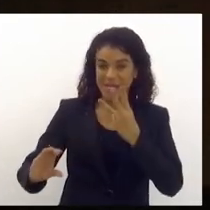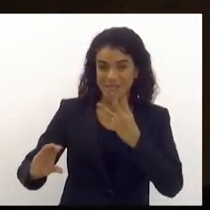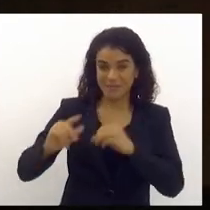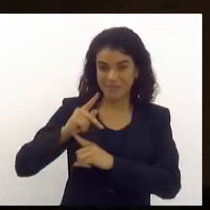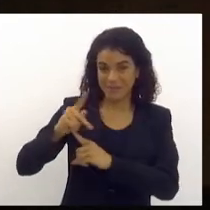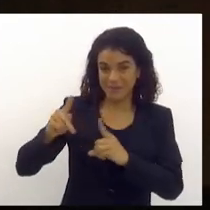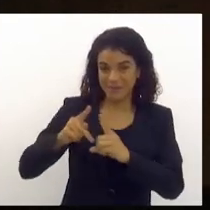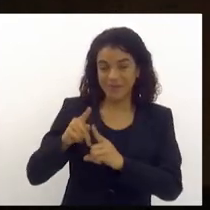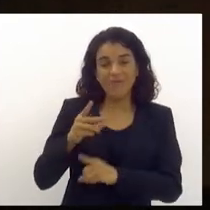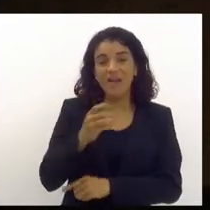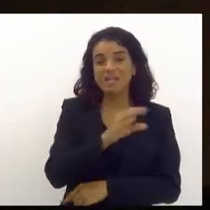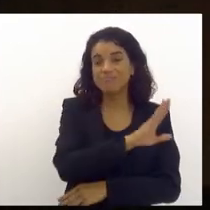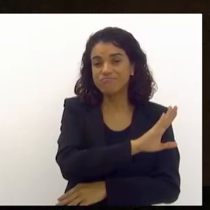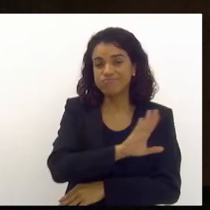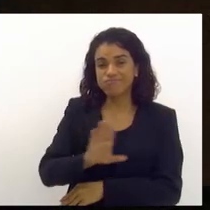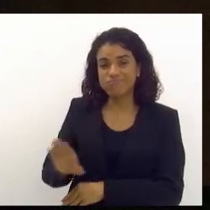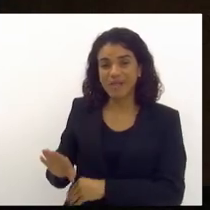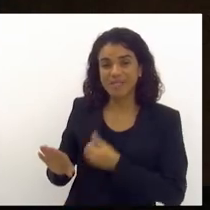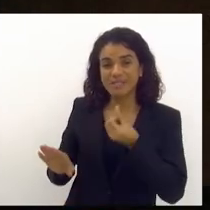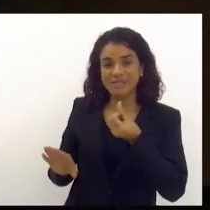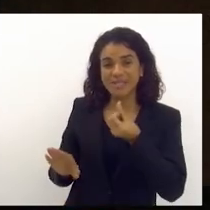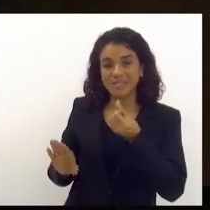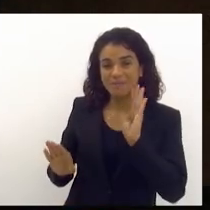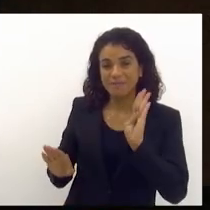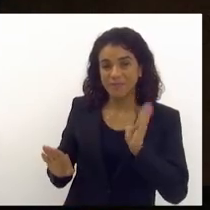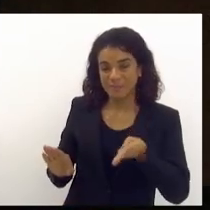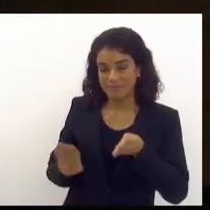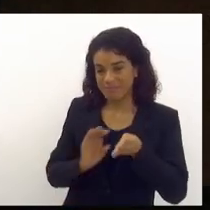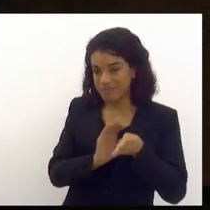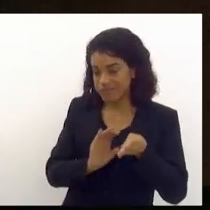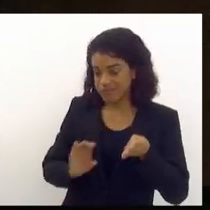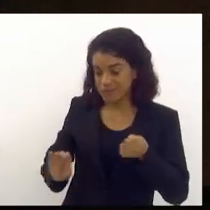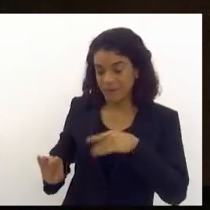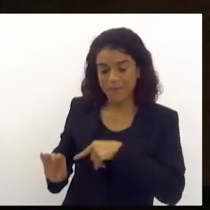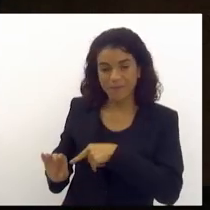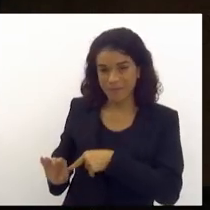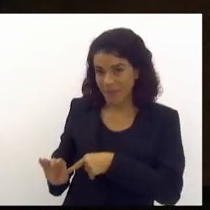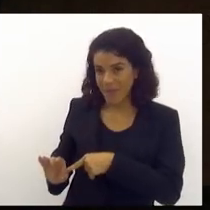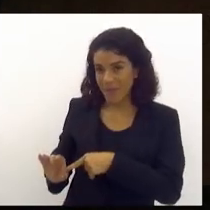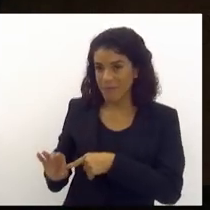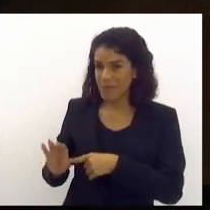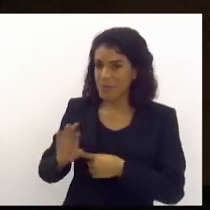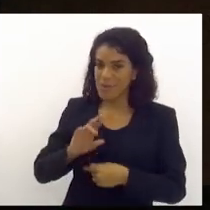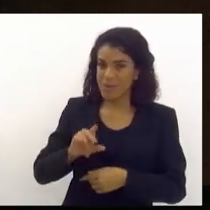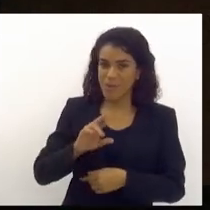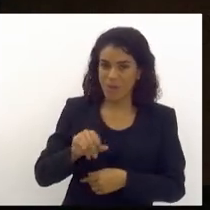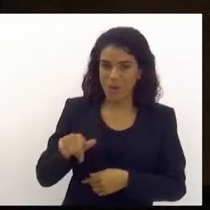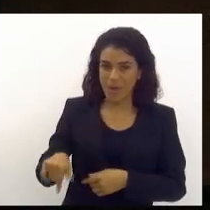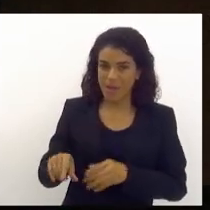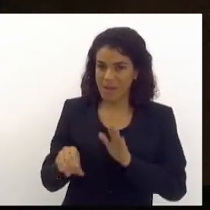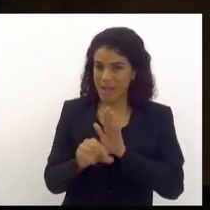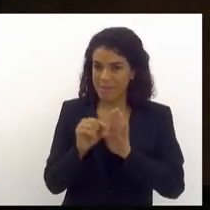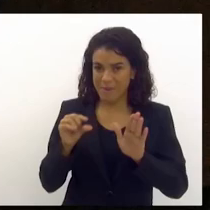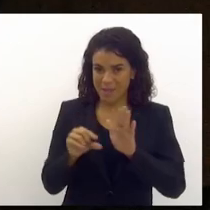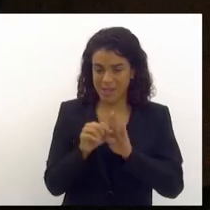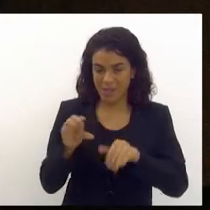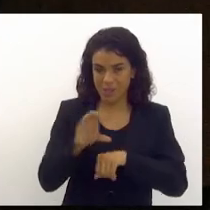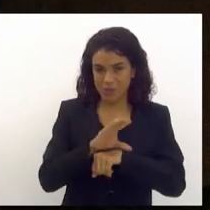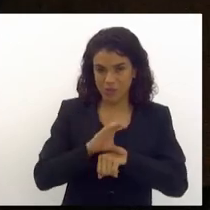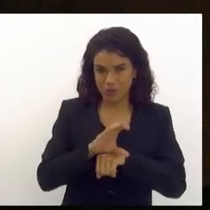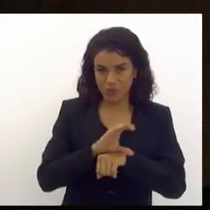os 6 para o fundo. E aí, como o fundo não aqui, na emenda